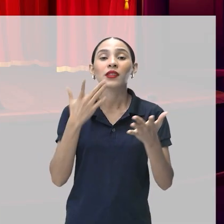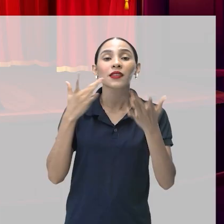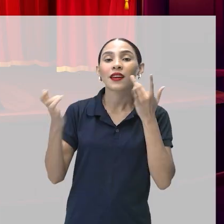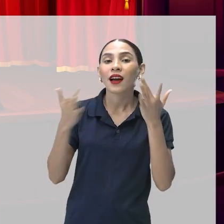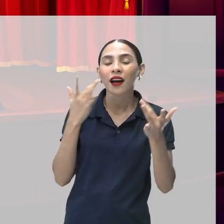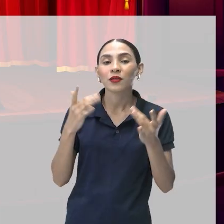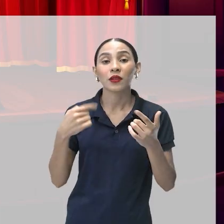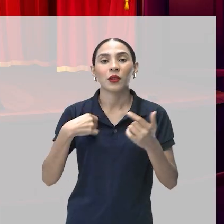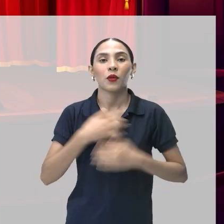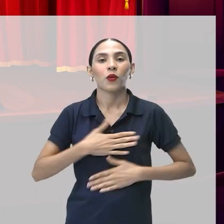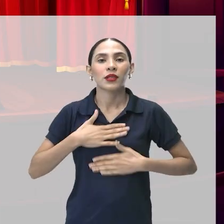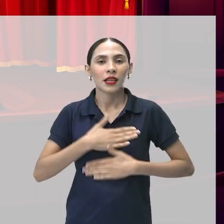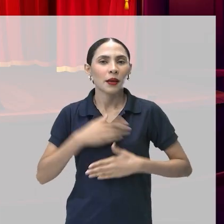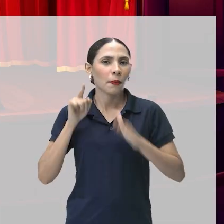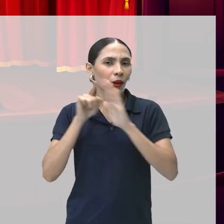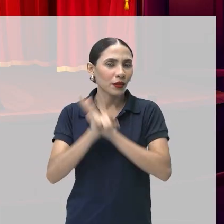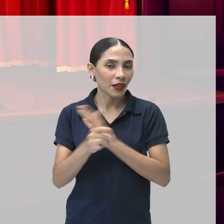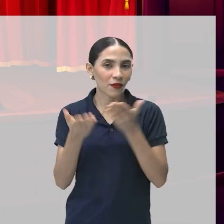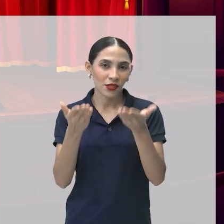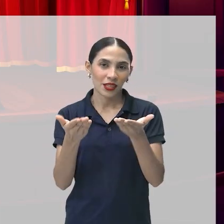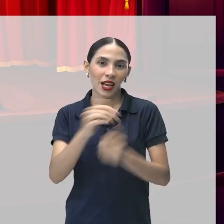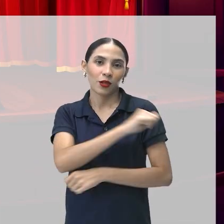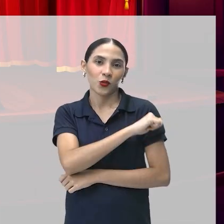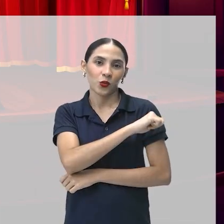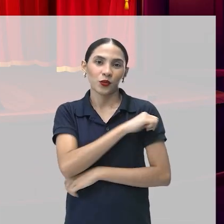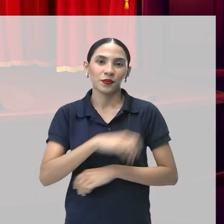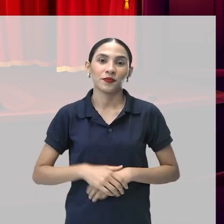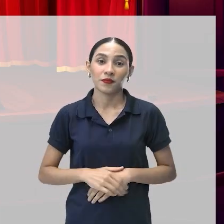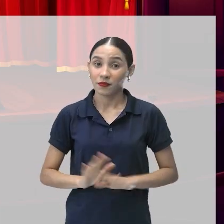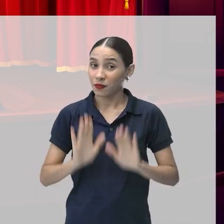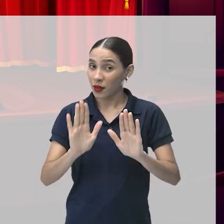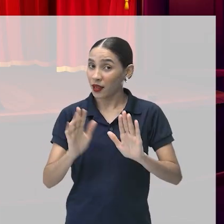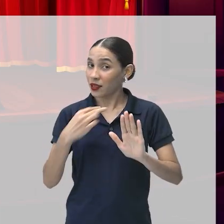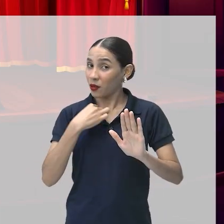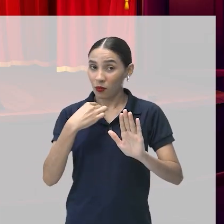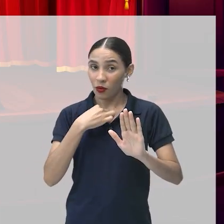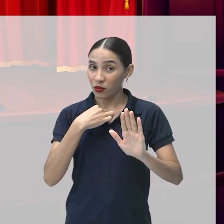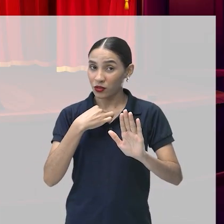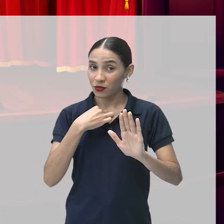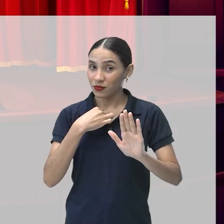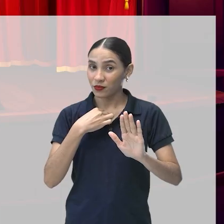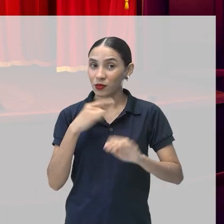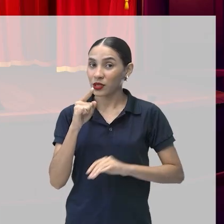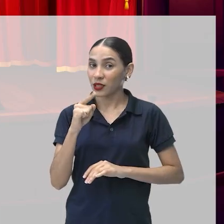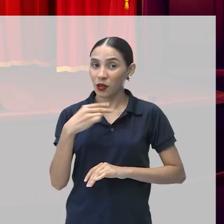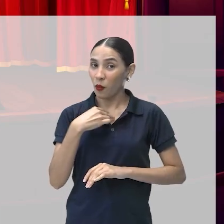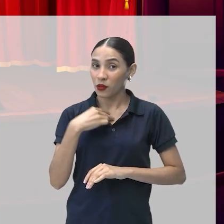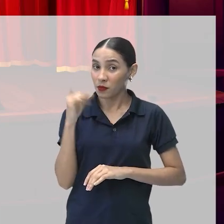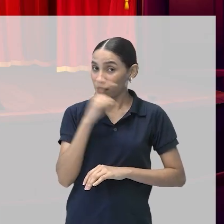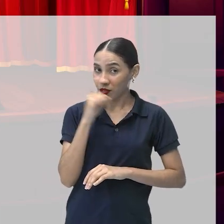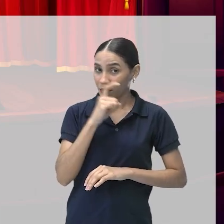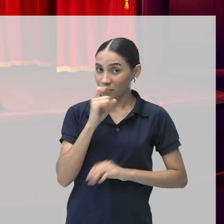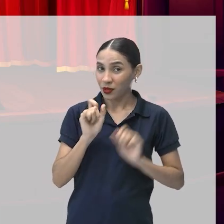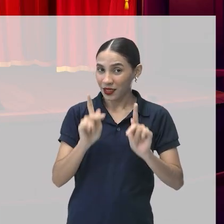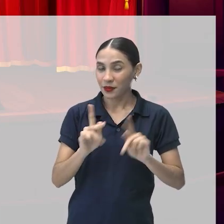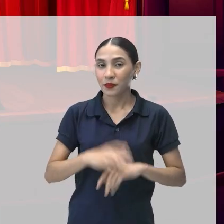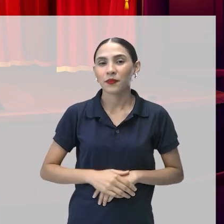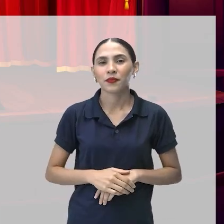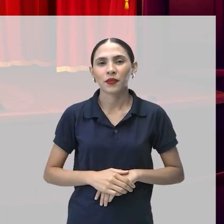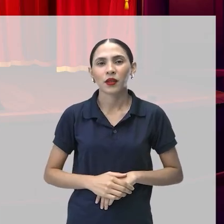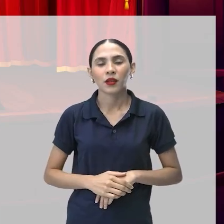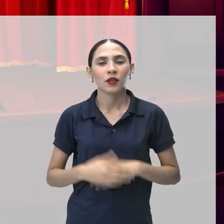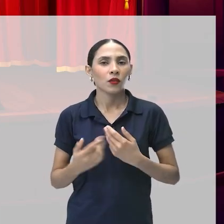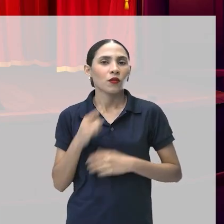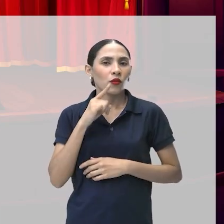eu gostaria de fazer uma pergunta para vocês. Mas vocês não podem mentir. Vamos lá,